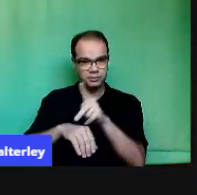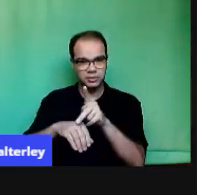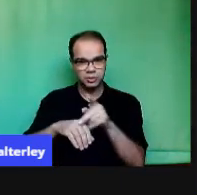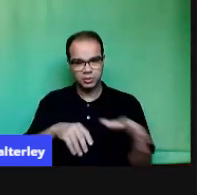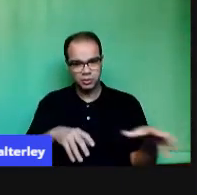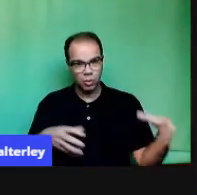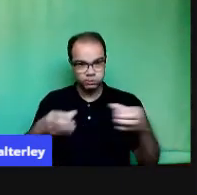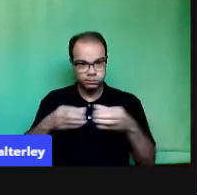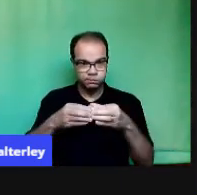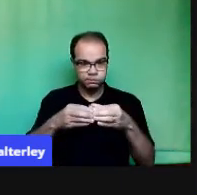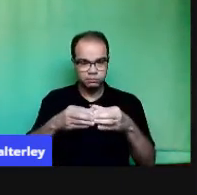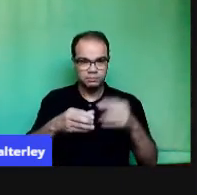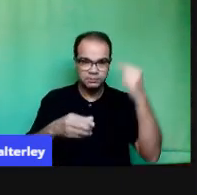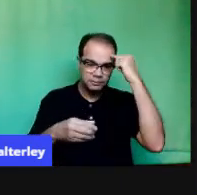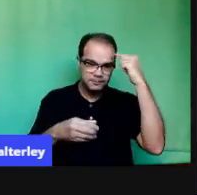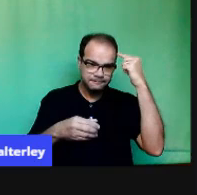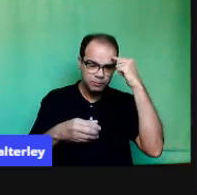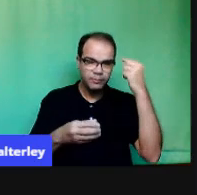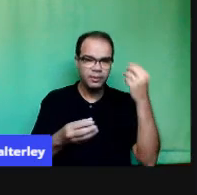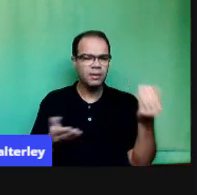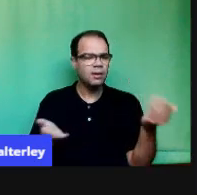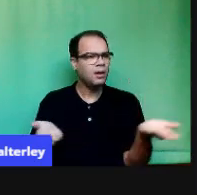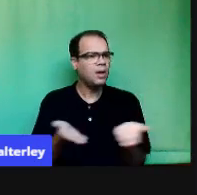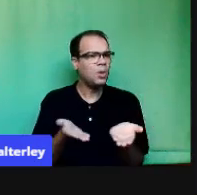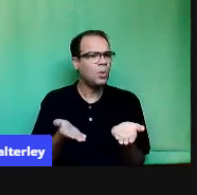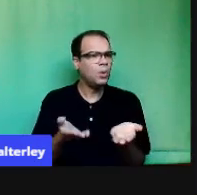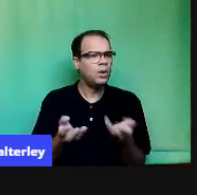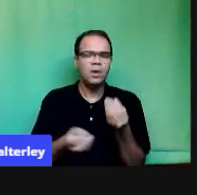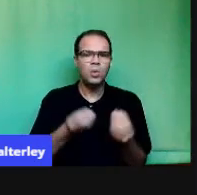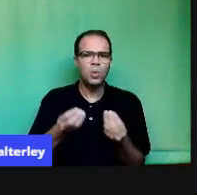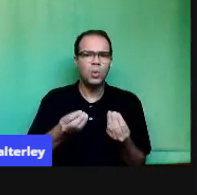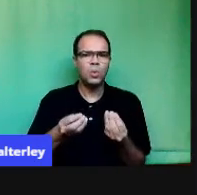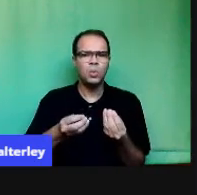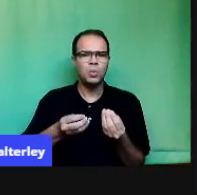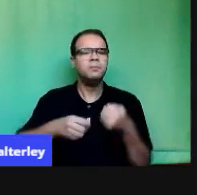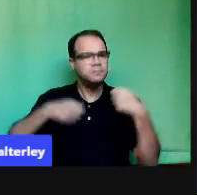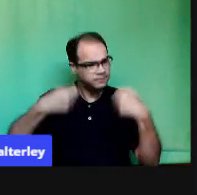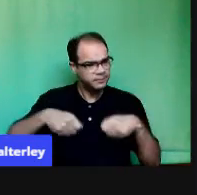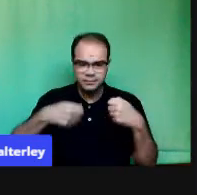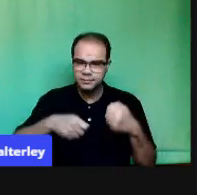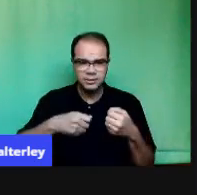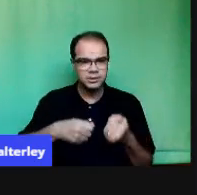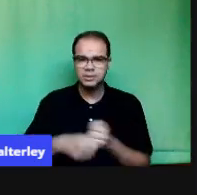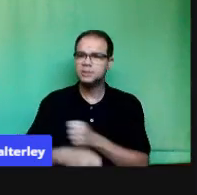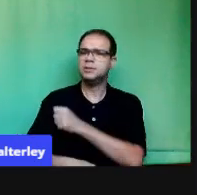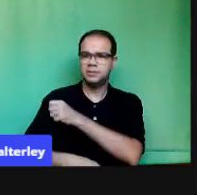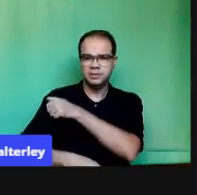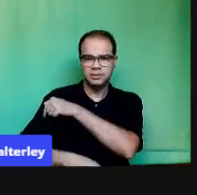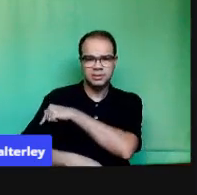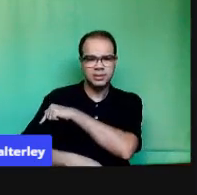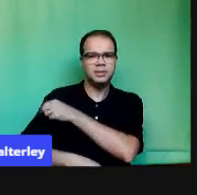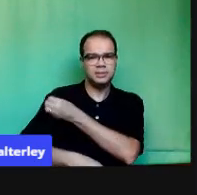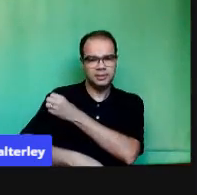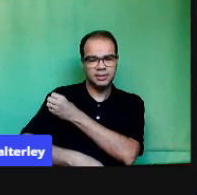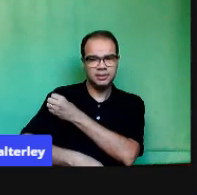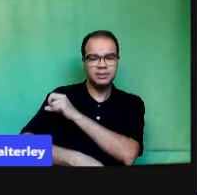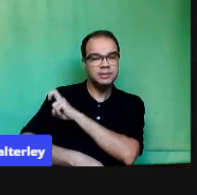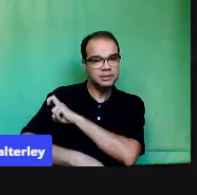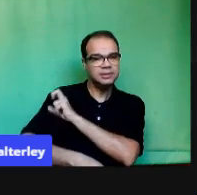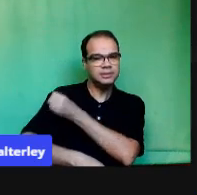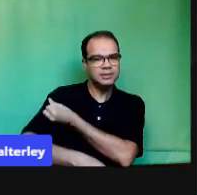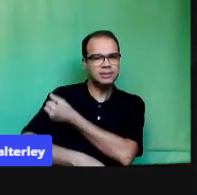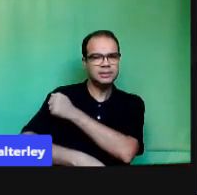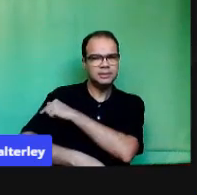retomar o estudo dos animais também no ensino fundamental 2, para além do que propõe a Base Nacional Comum Curricular. Se aproximando um pouco